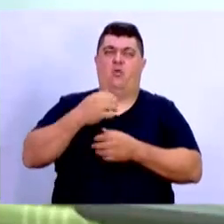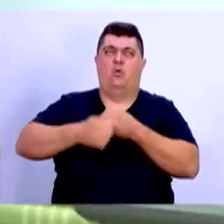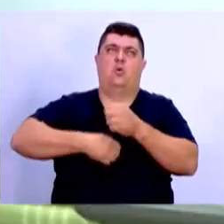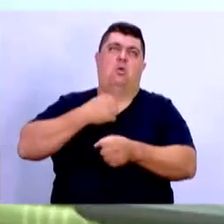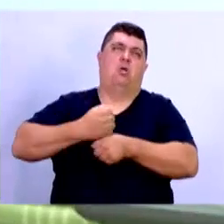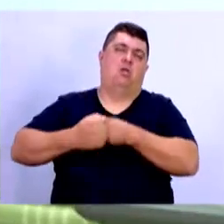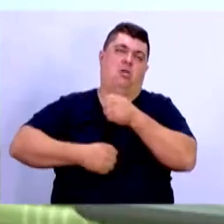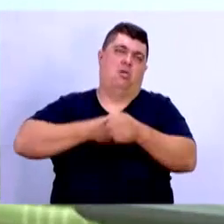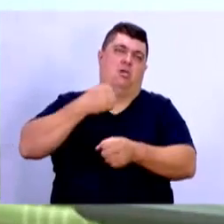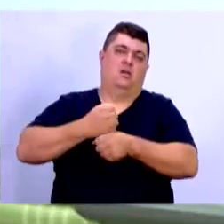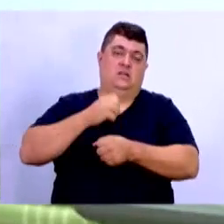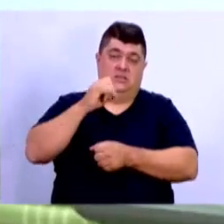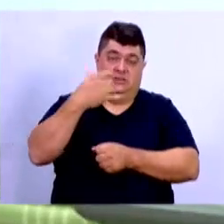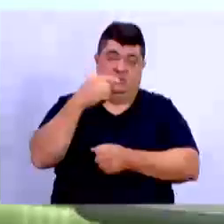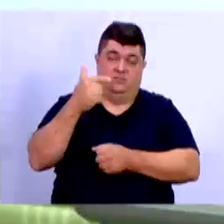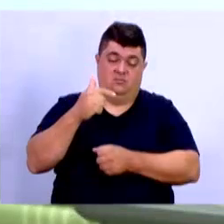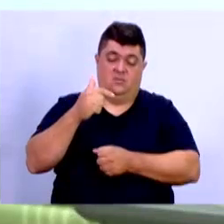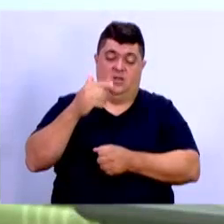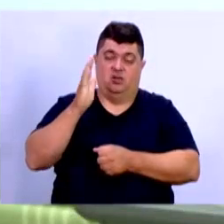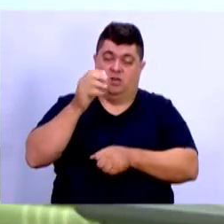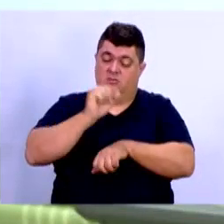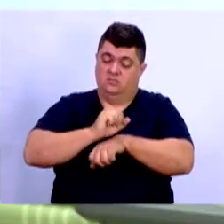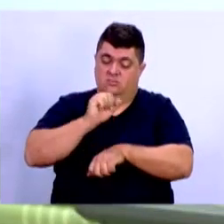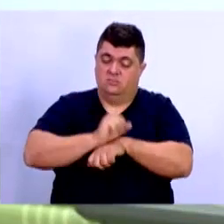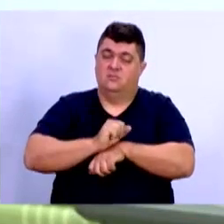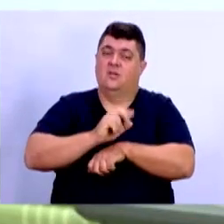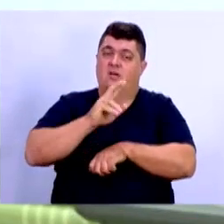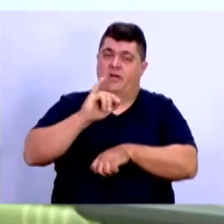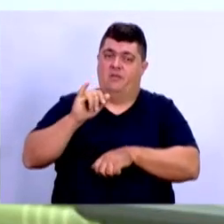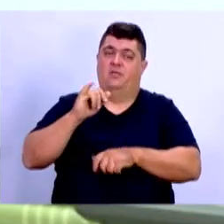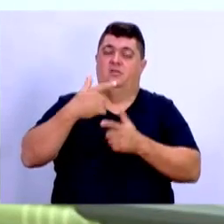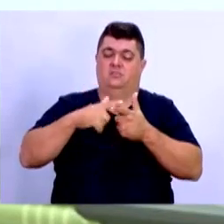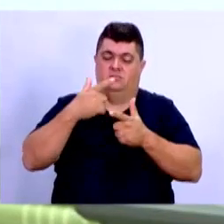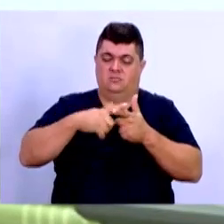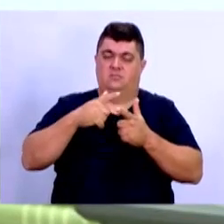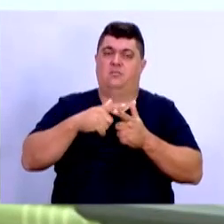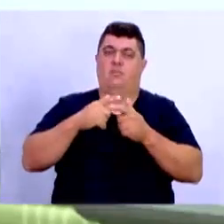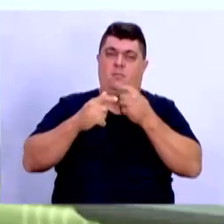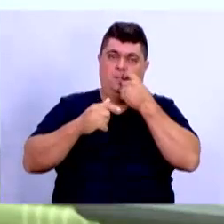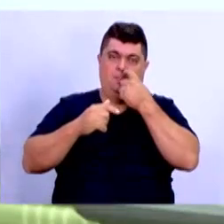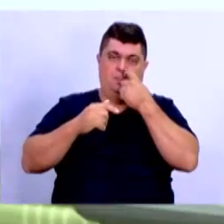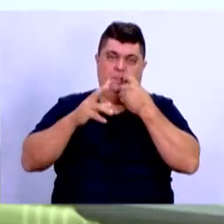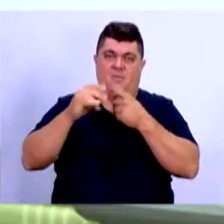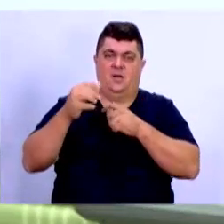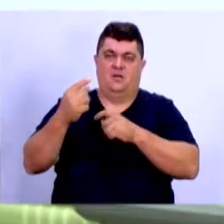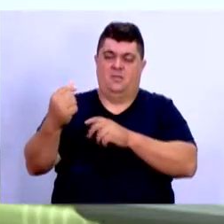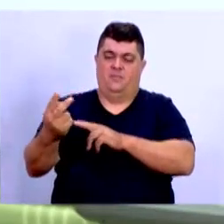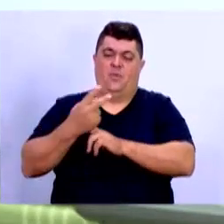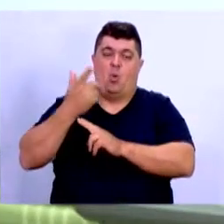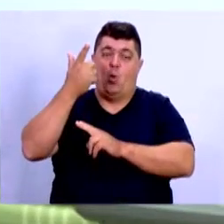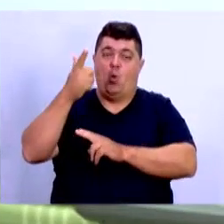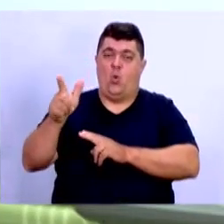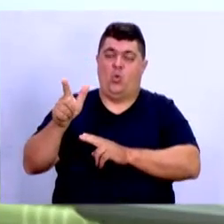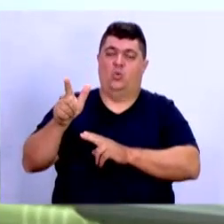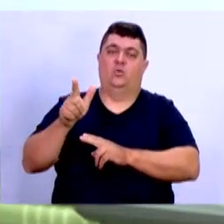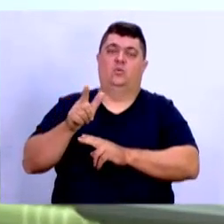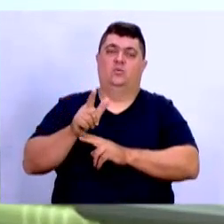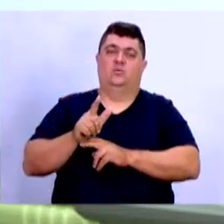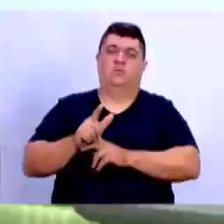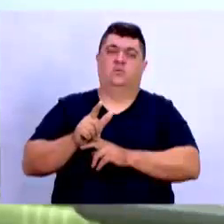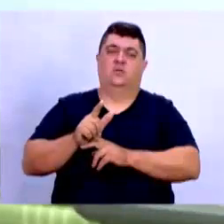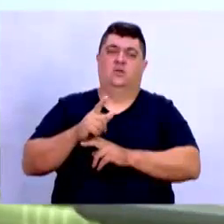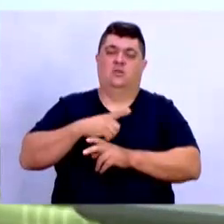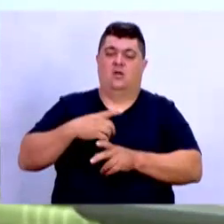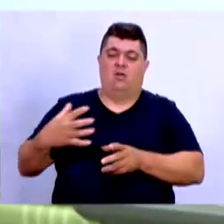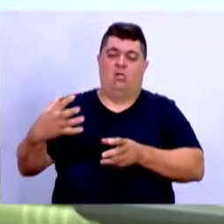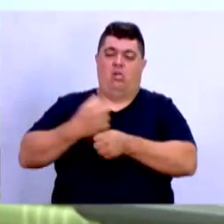vários anos, e se você não tiver uma programação, daqui a pouco você vai estar fazendo um empréstimo para pagar aquela conta e vai